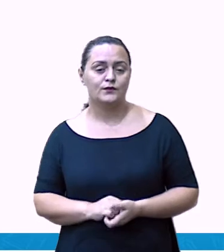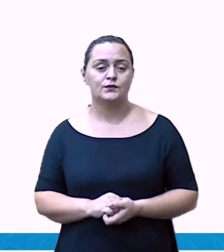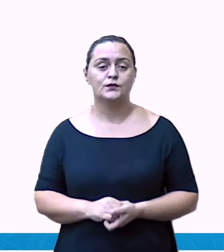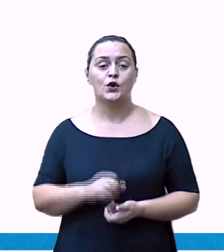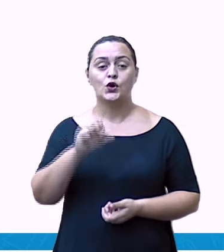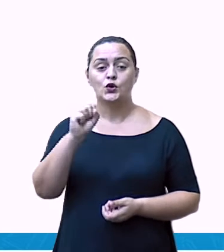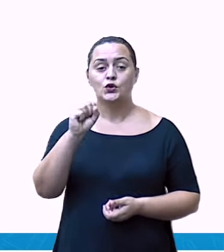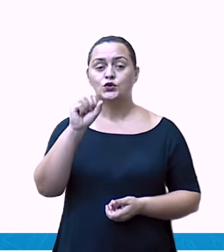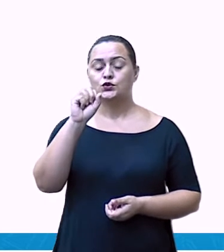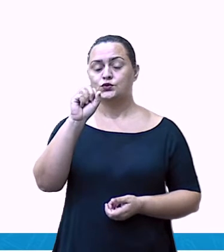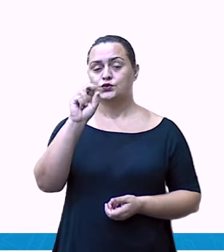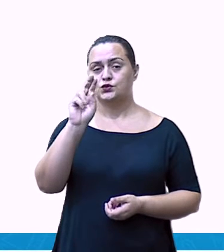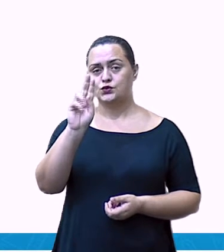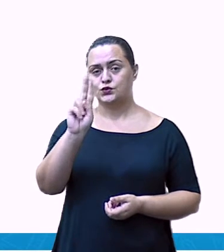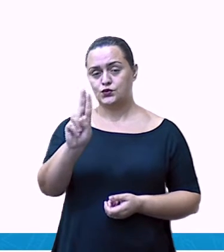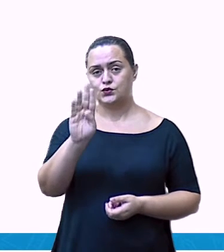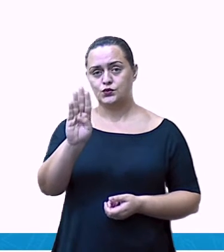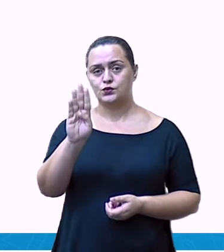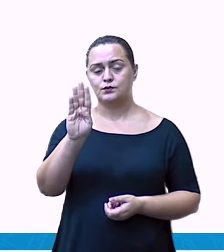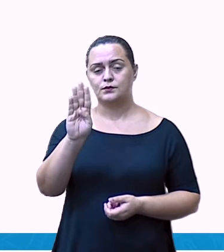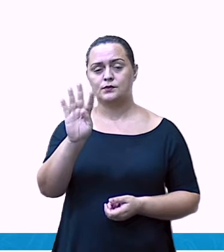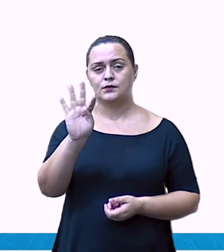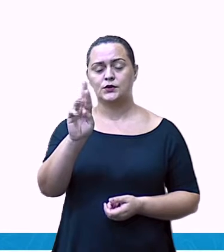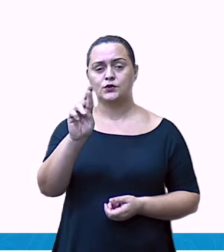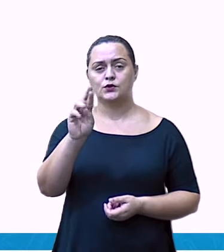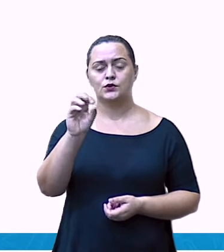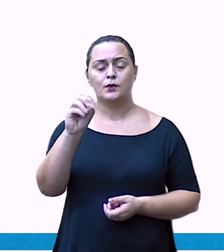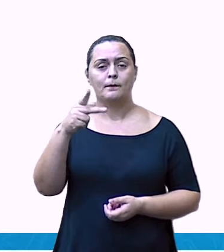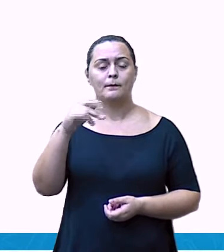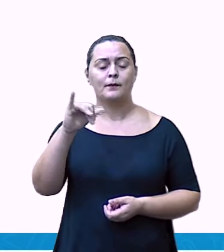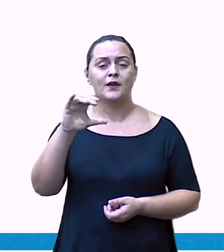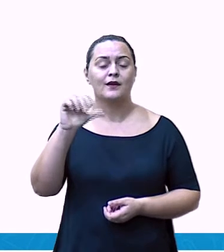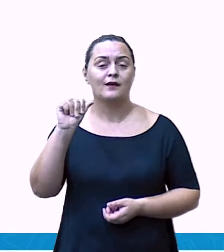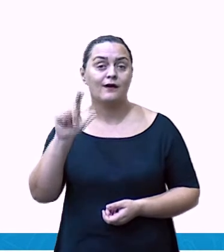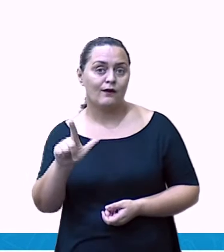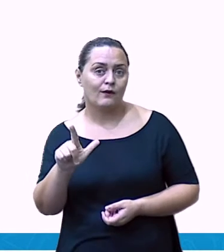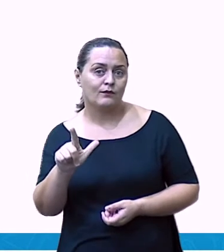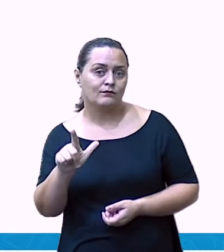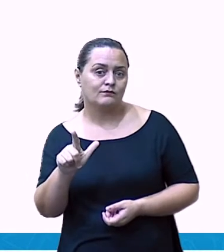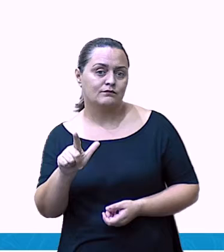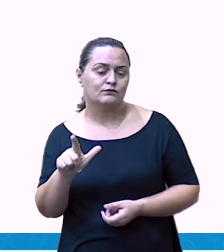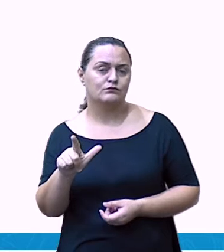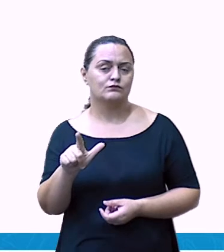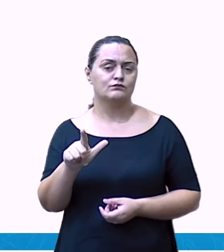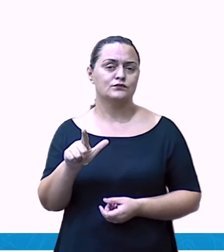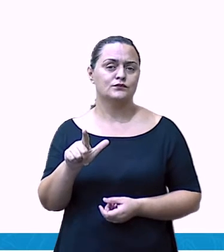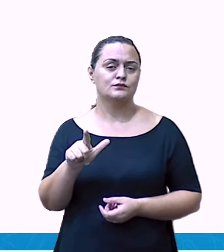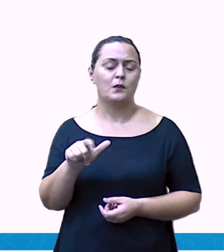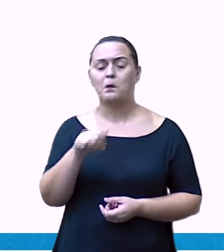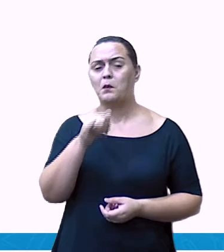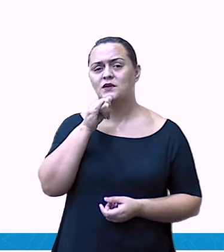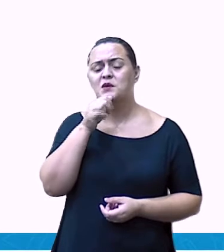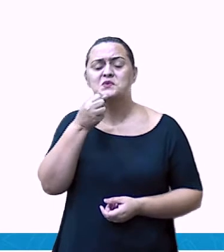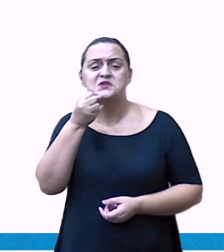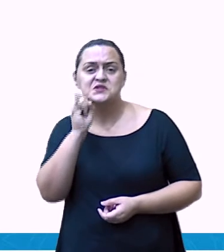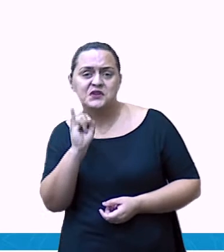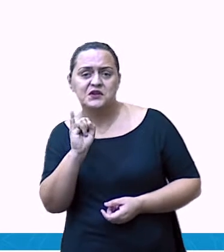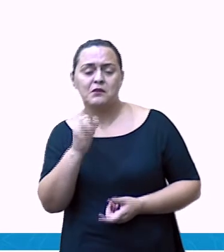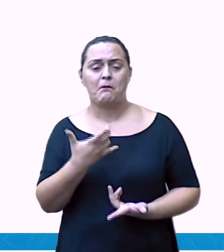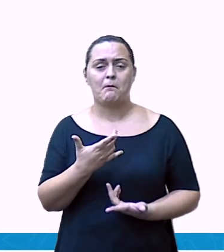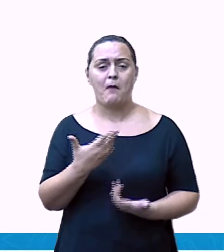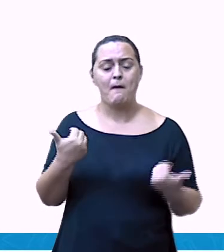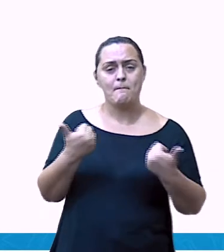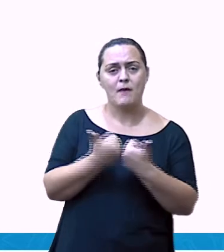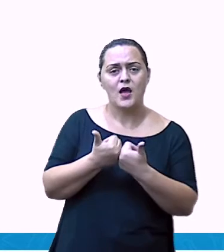Subtropical, abaixo da linha do trópico ou acima da linha do